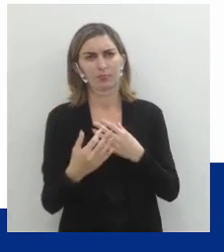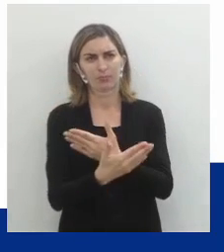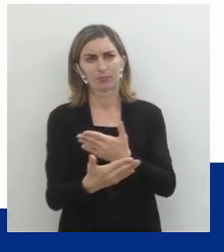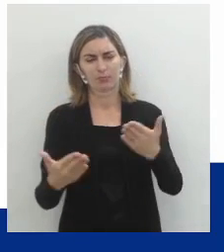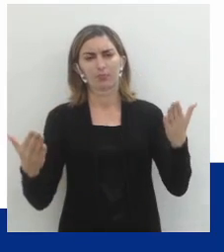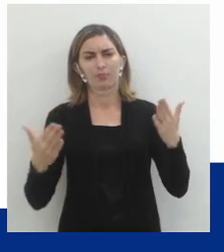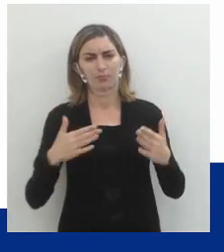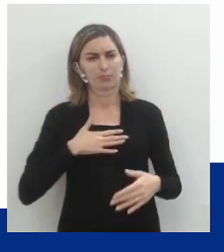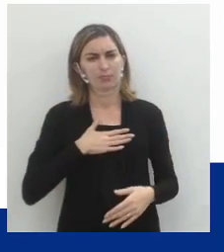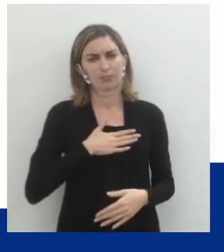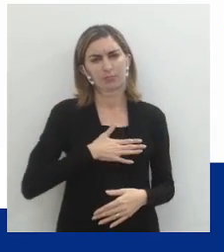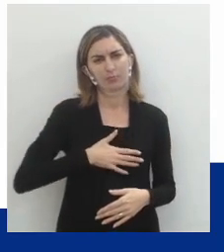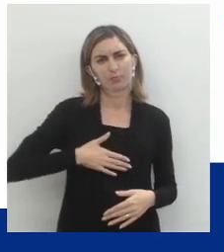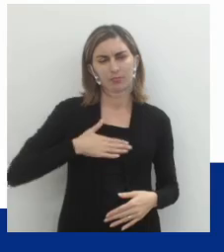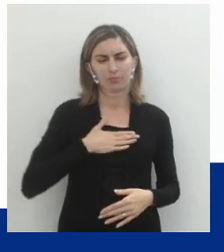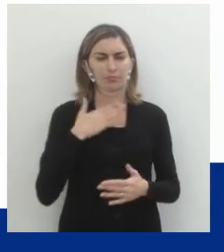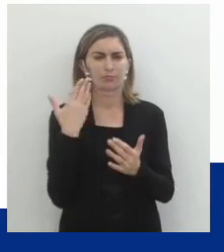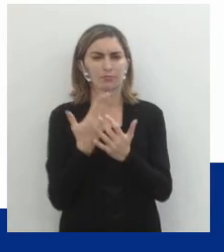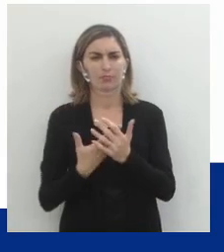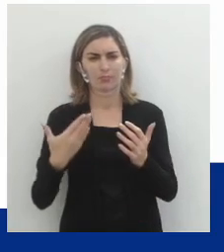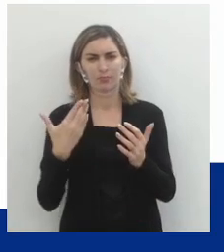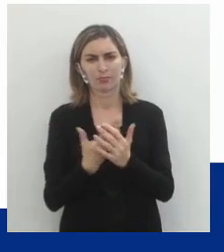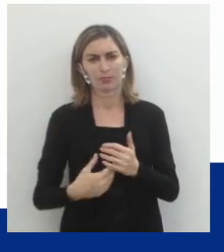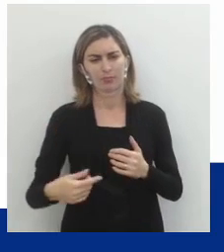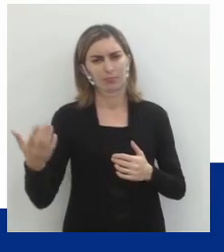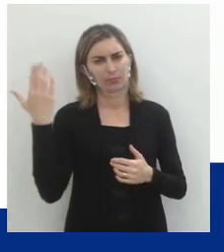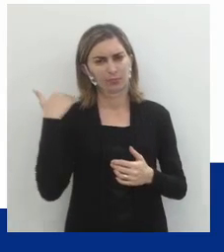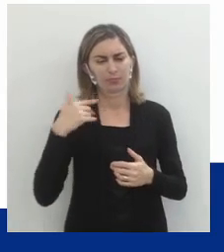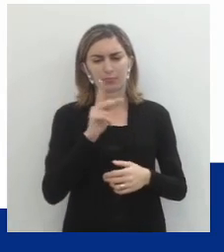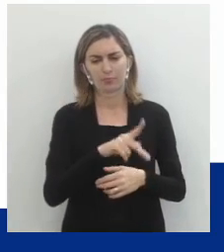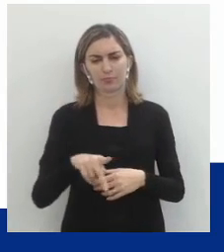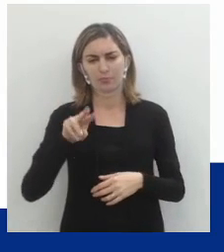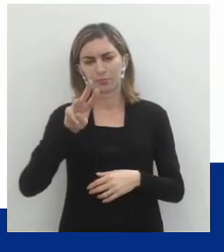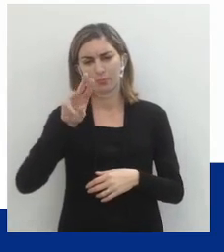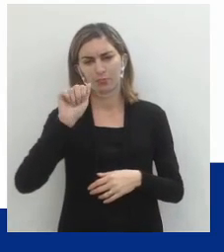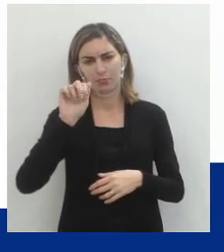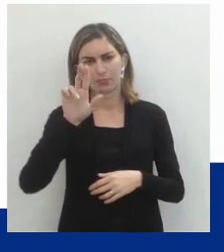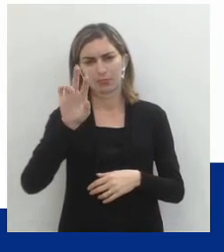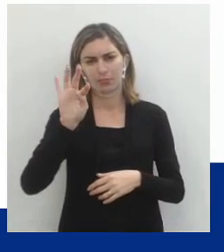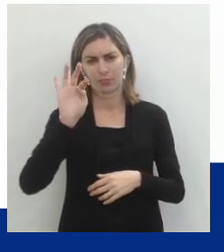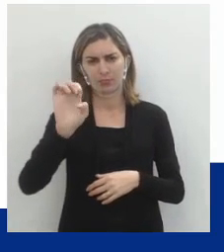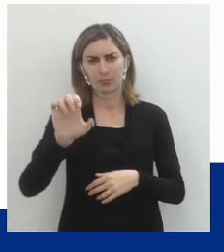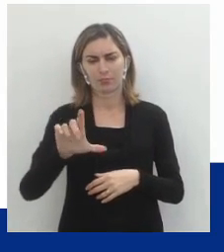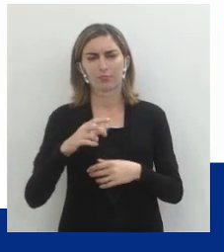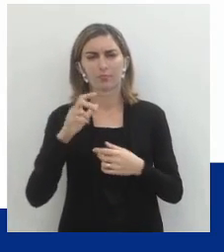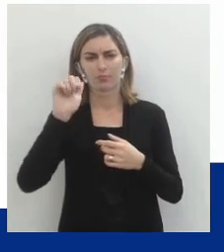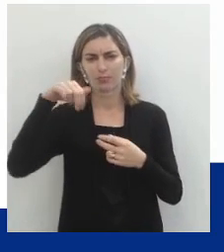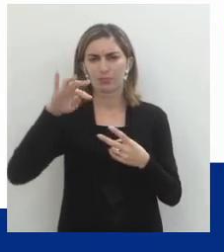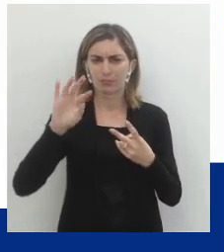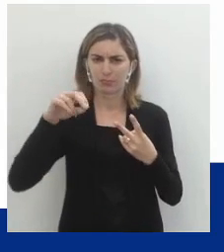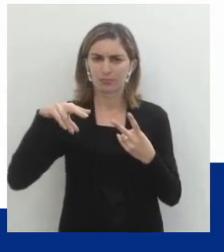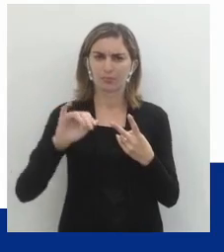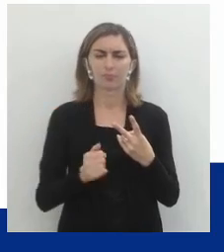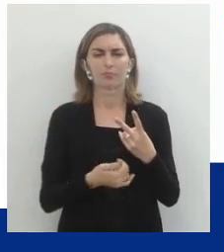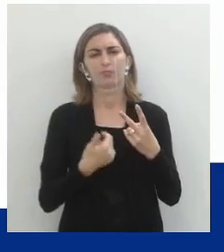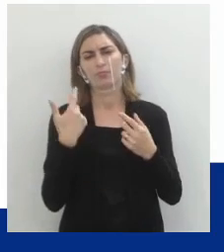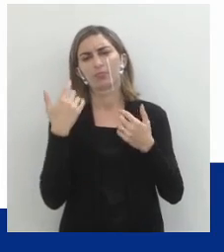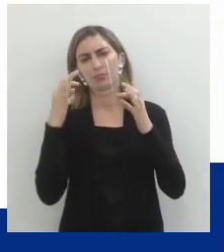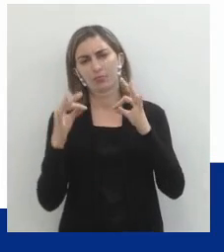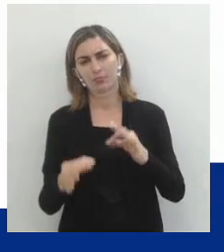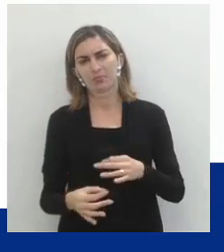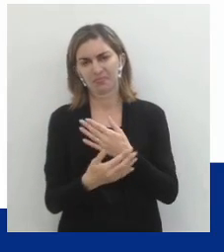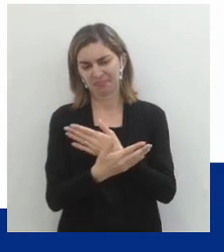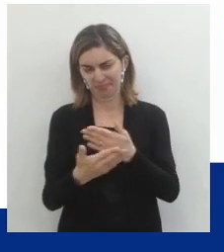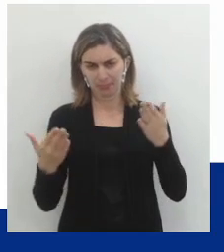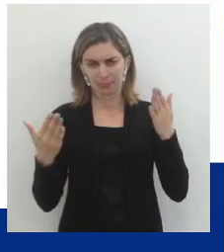você gostou das aulas anteriores, tanto com o professor Walter, assim como com o professor Anthony, tá certo? E eu tenho